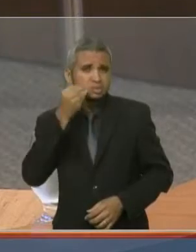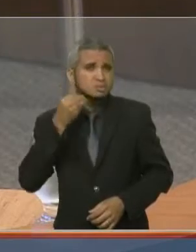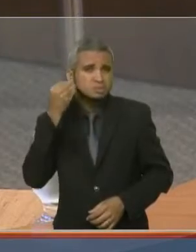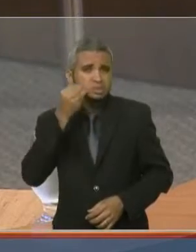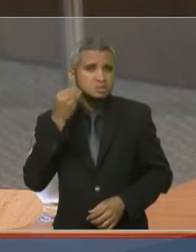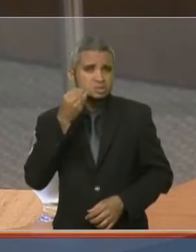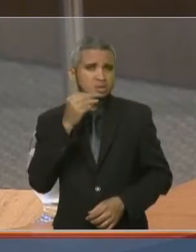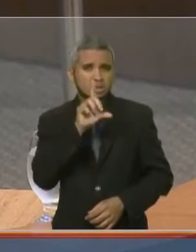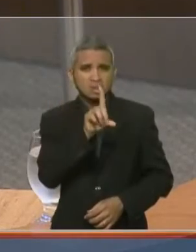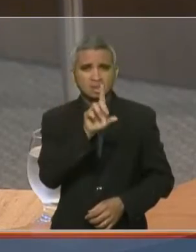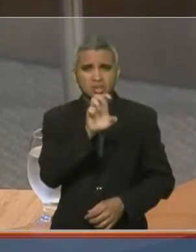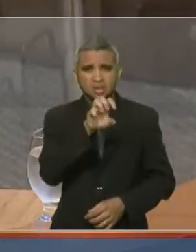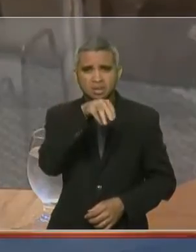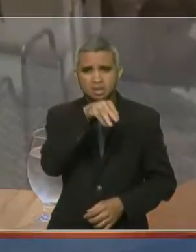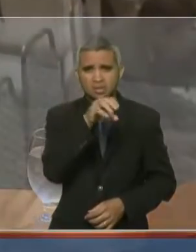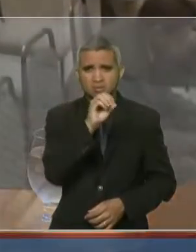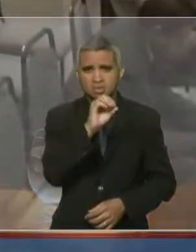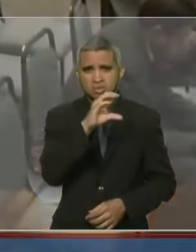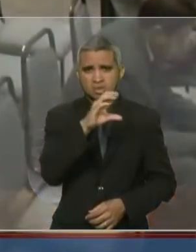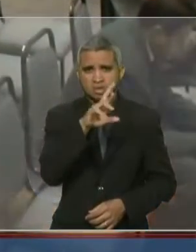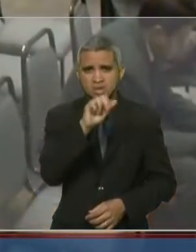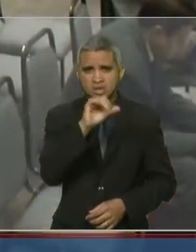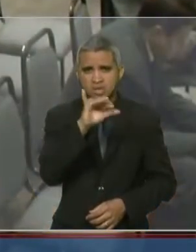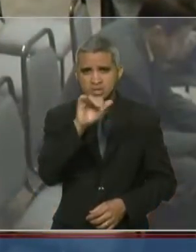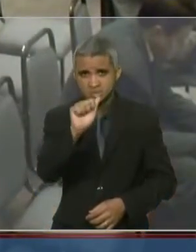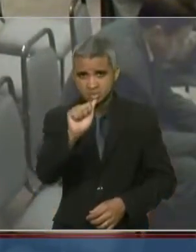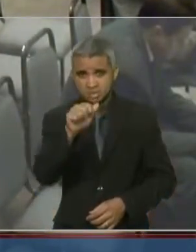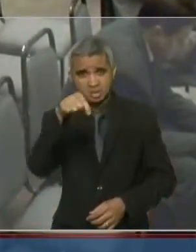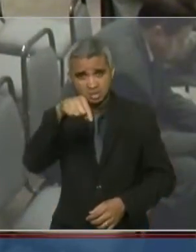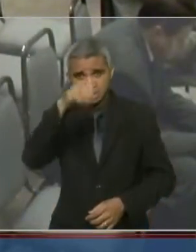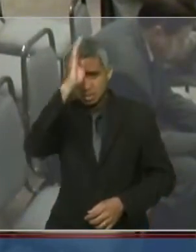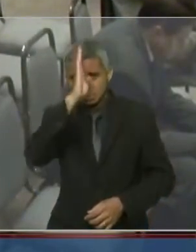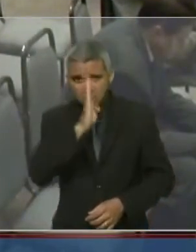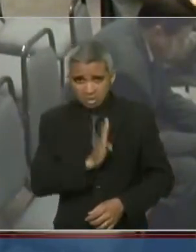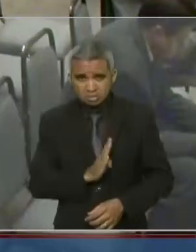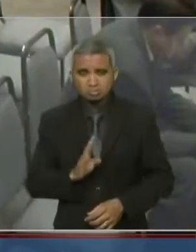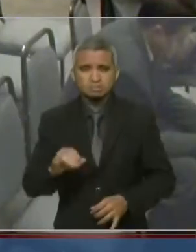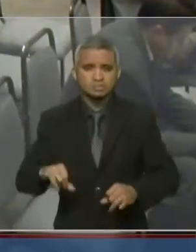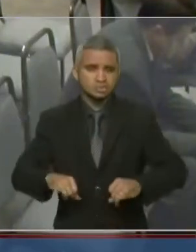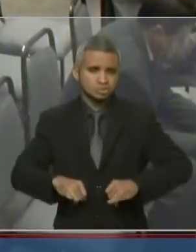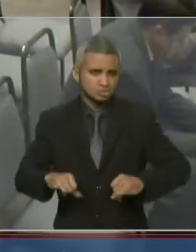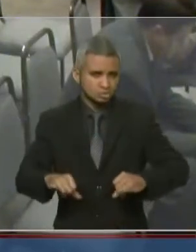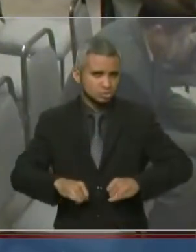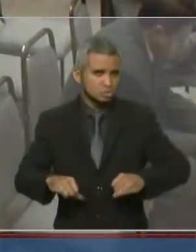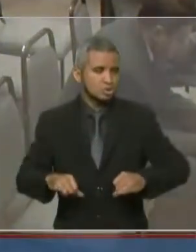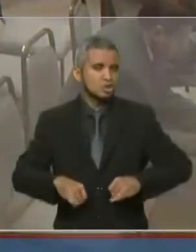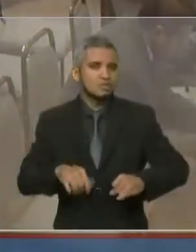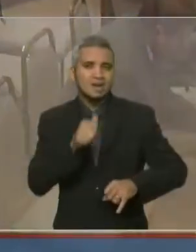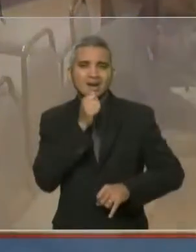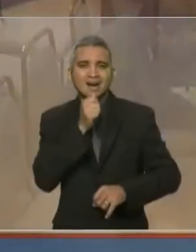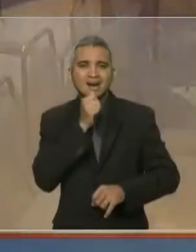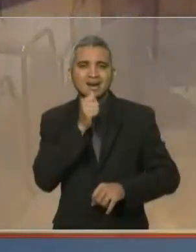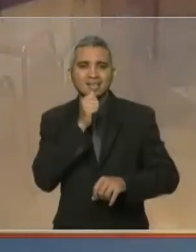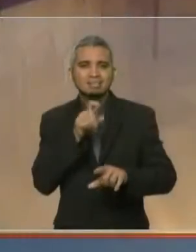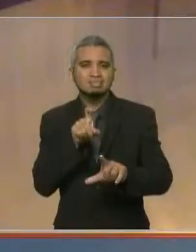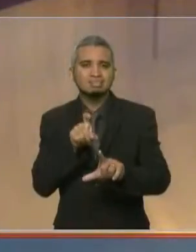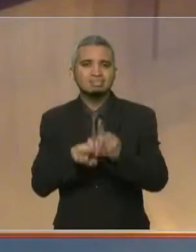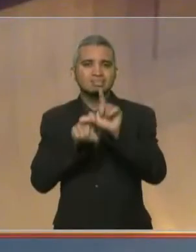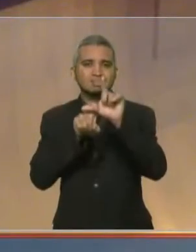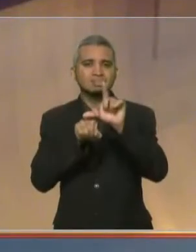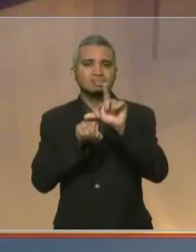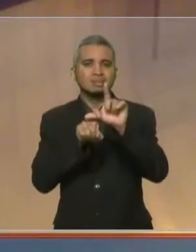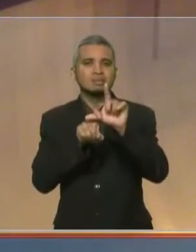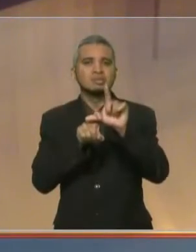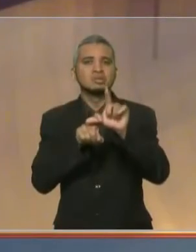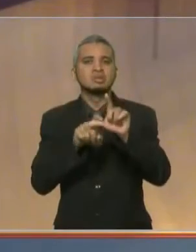públicas brasileiras ainda sofre com a descontinuidade e a dependência da vontade do